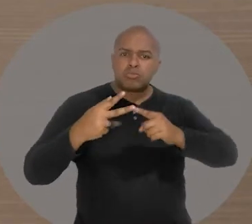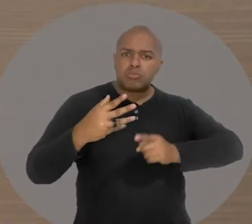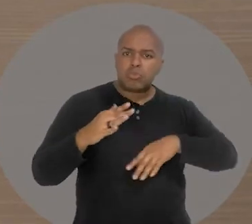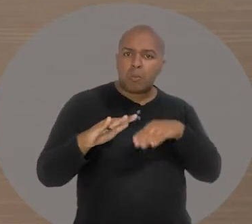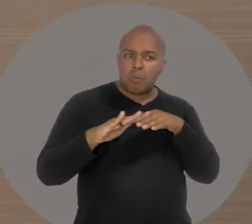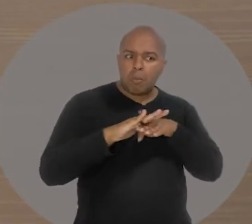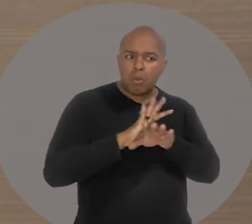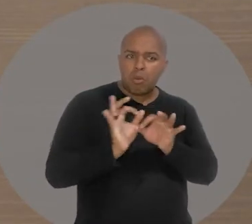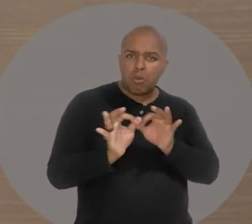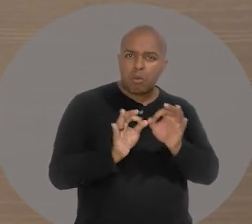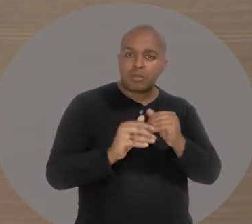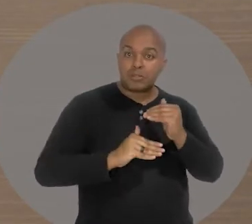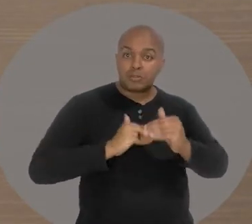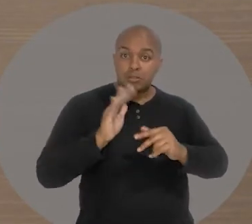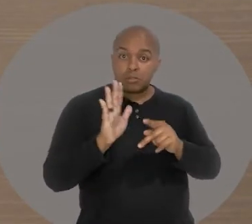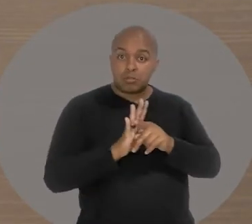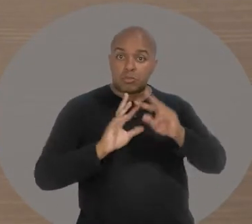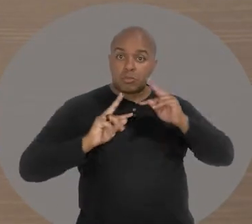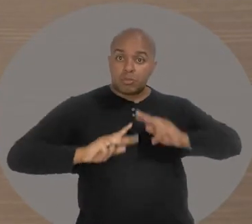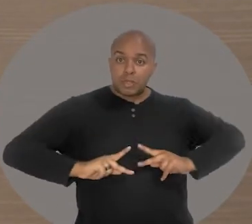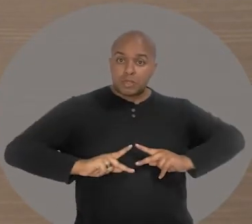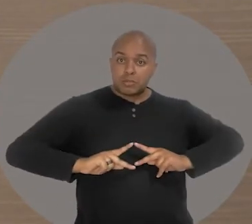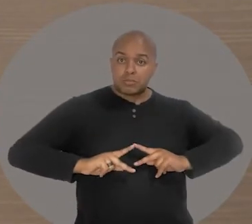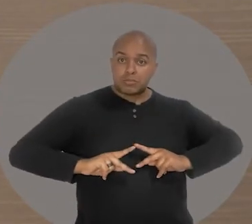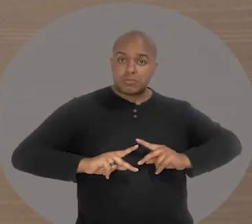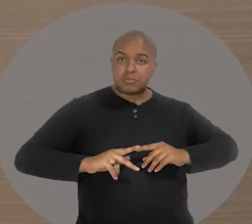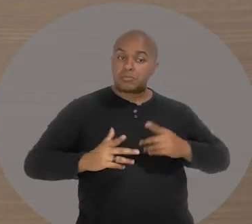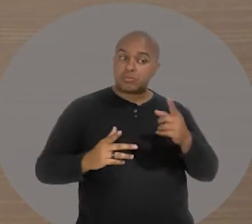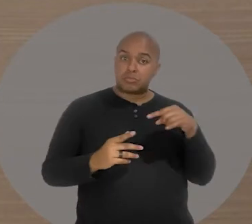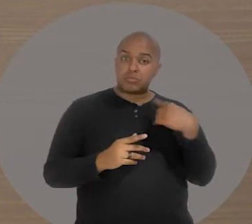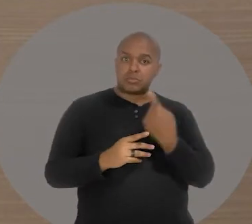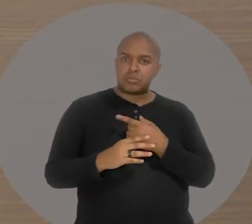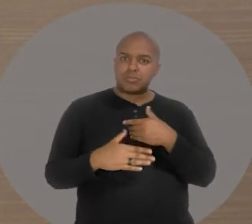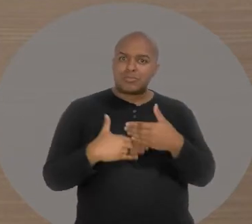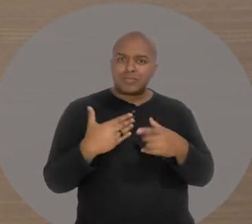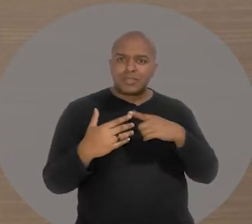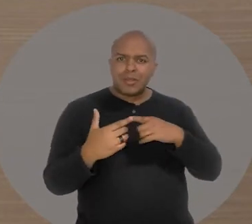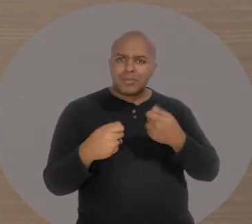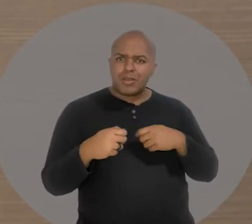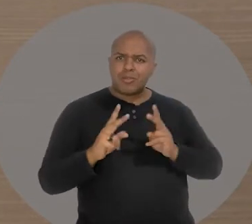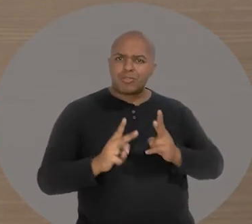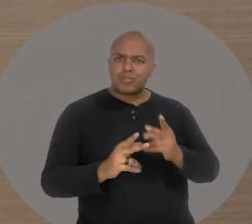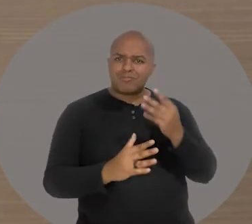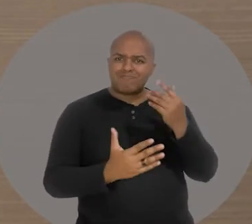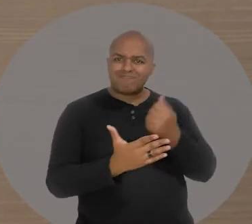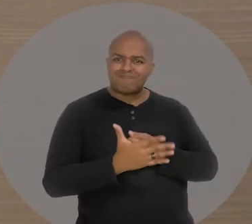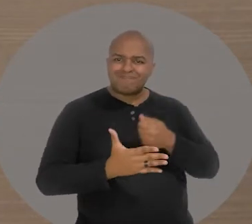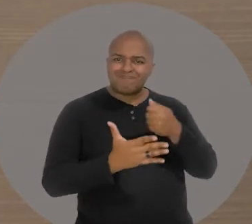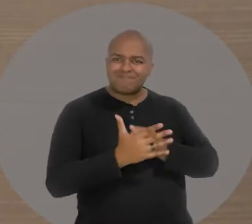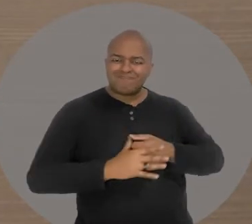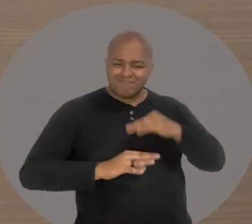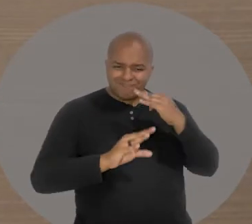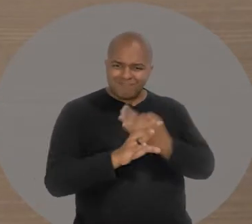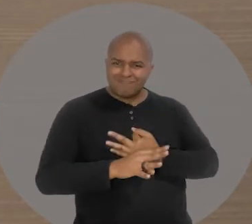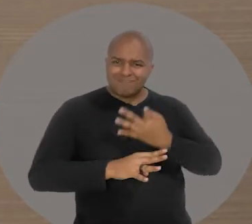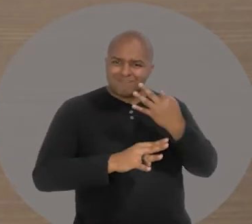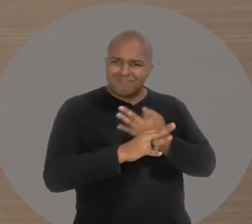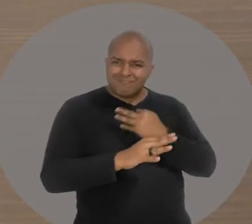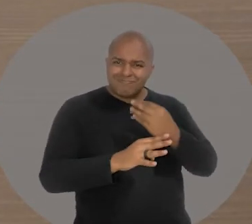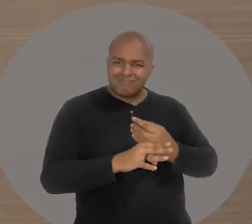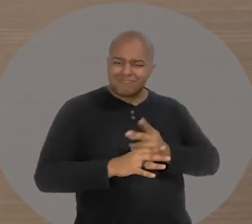e desenvolvidos pela humanidade, nós teremos que continuar lutando. E manter vivo o